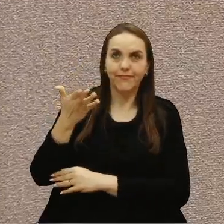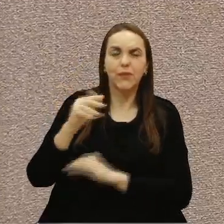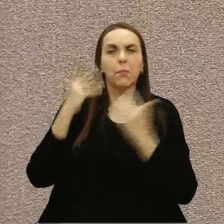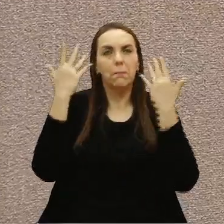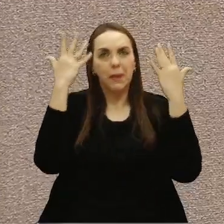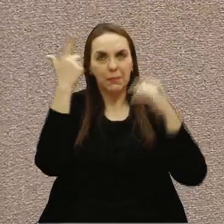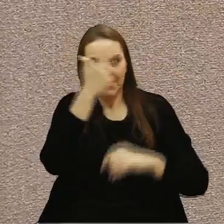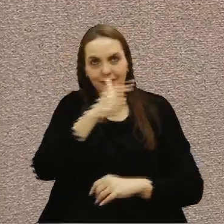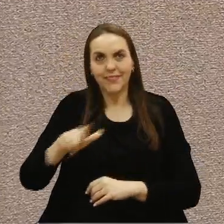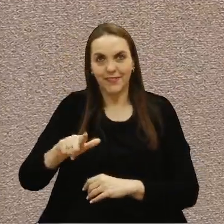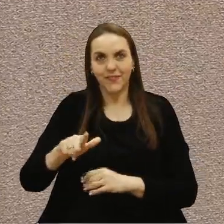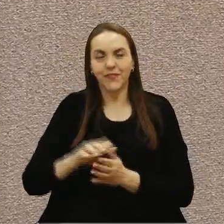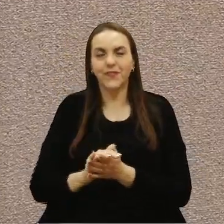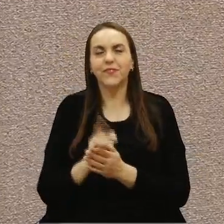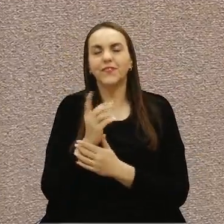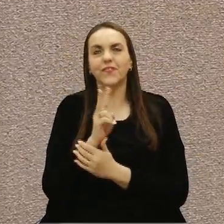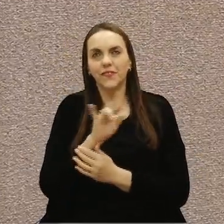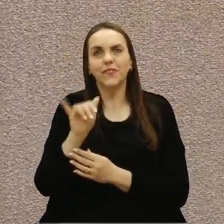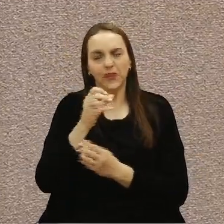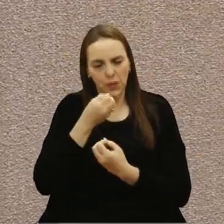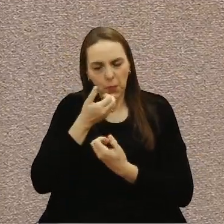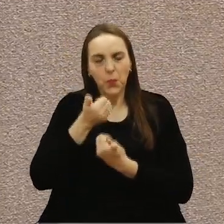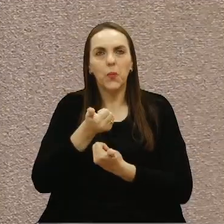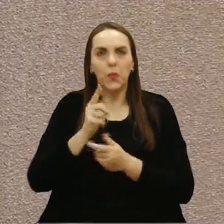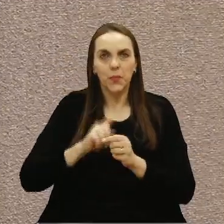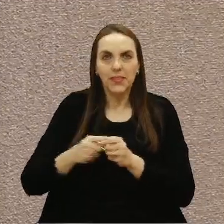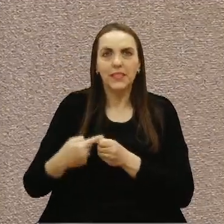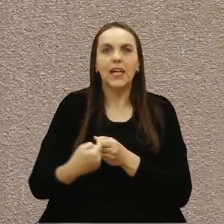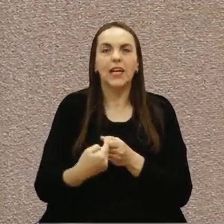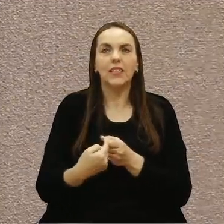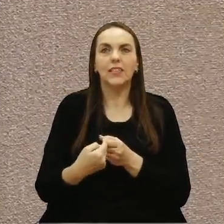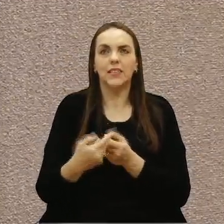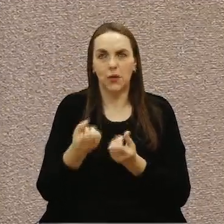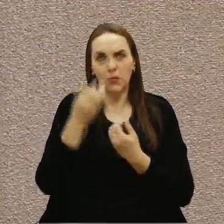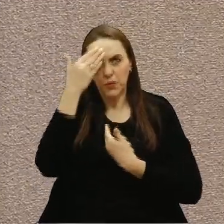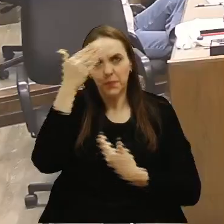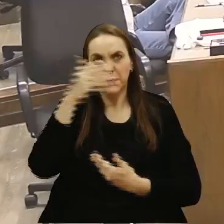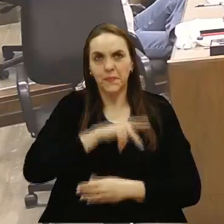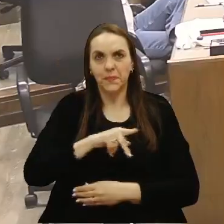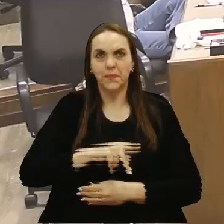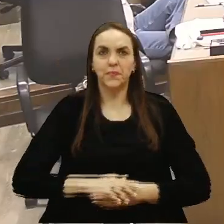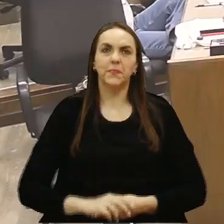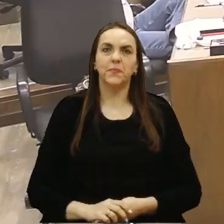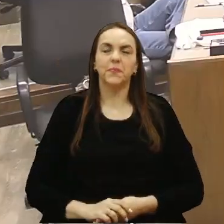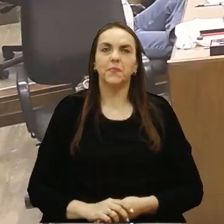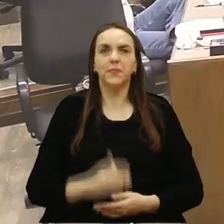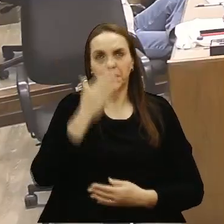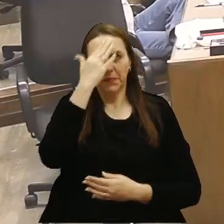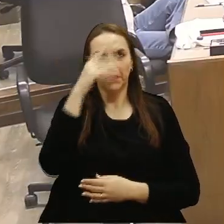uma vez. Isto vai ser muito bom para a cidade. E muito obrigado, presidente. Obrigado, vereador Ramon. Passo o trabalho.